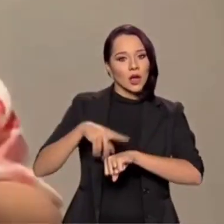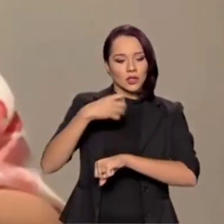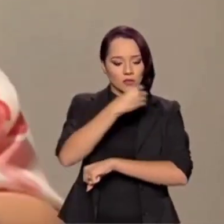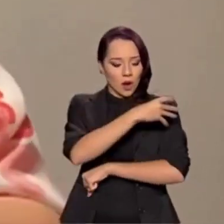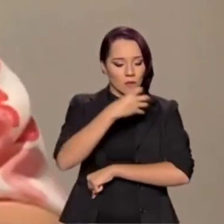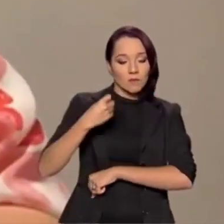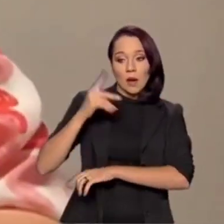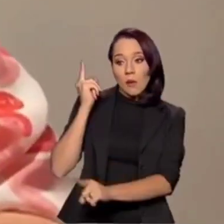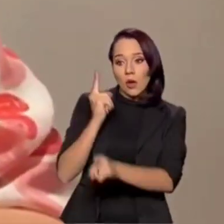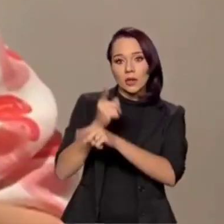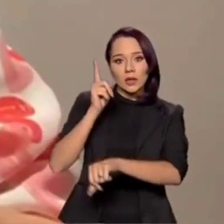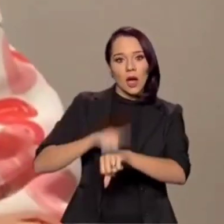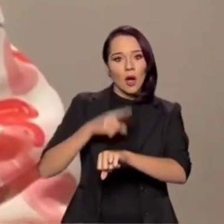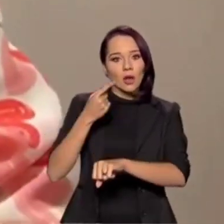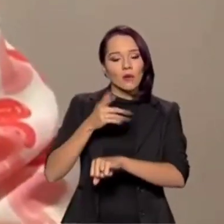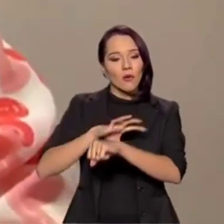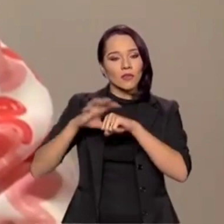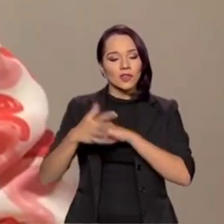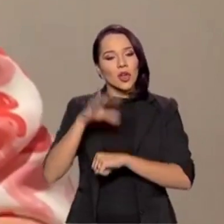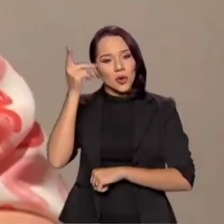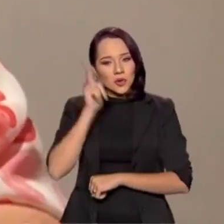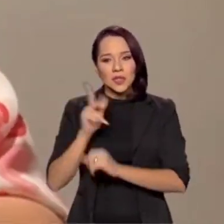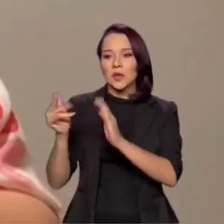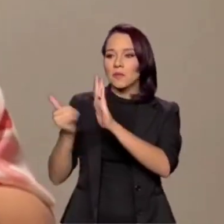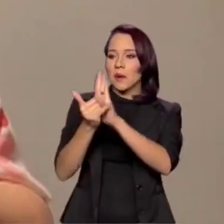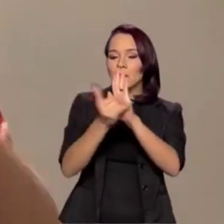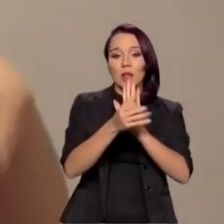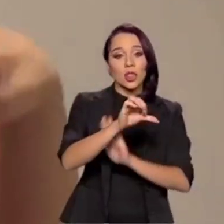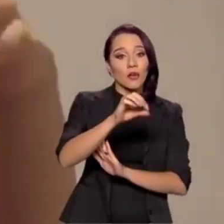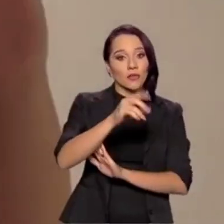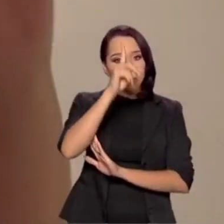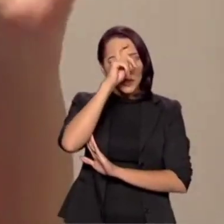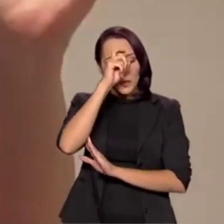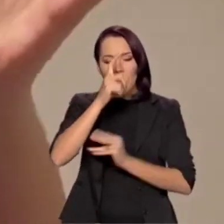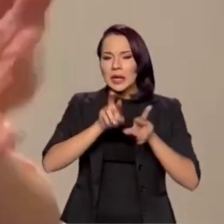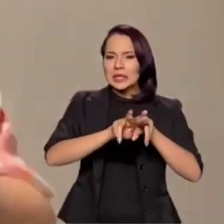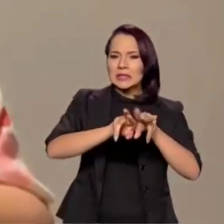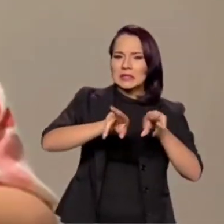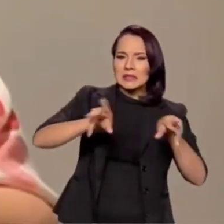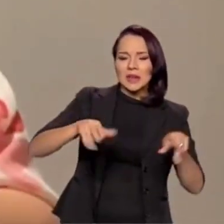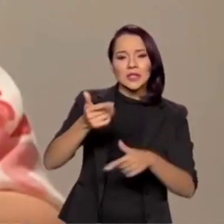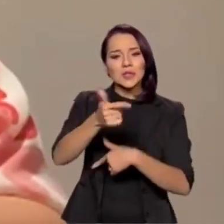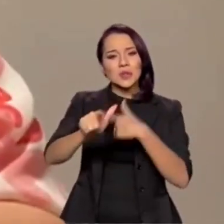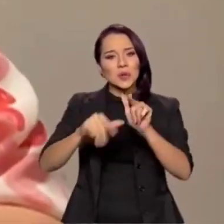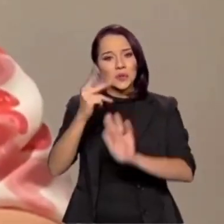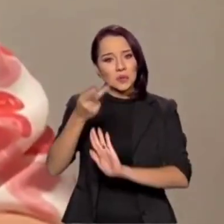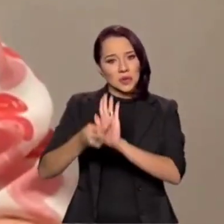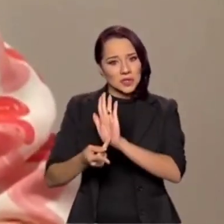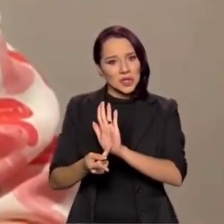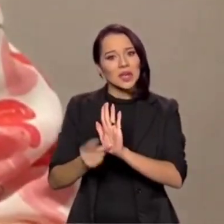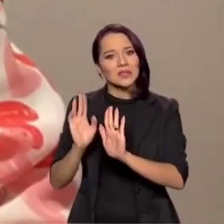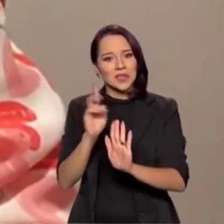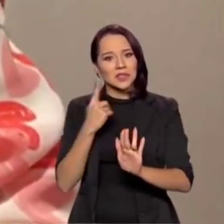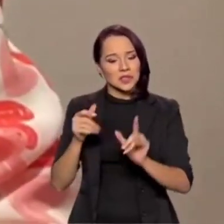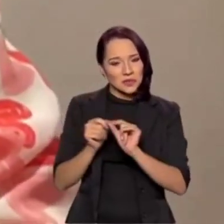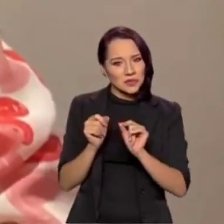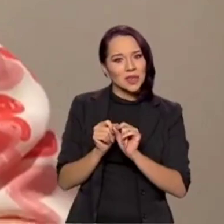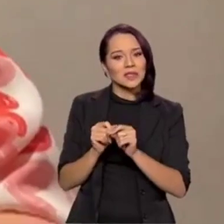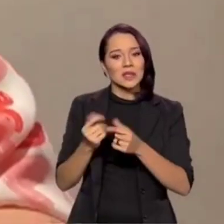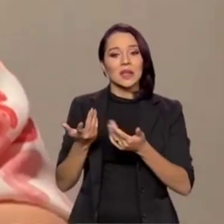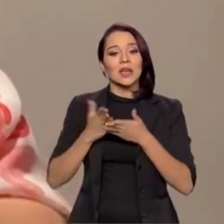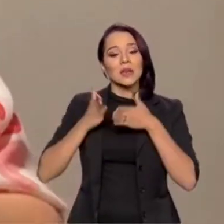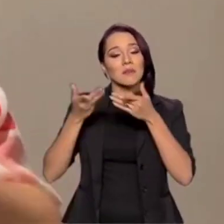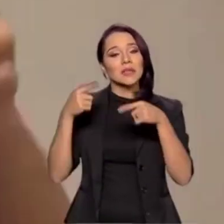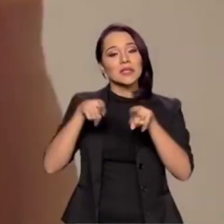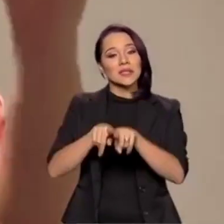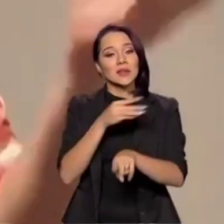radiologia, onde a gente pôde implantar em 90 hospitais, entre uma série de outros projetos que a gente fez e faz em parceria